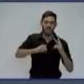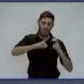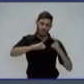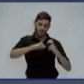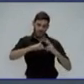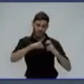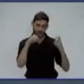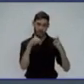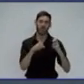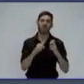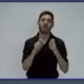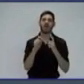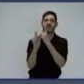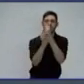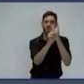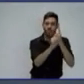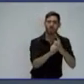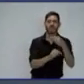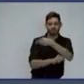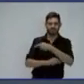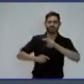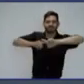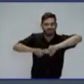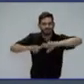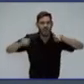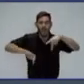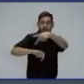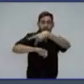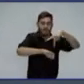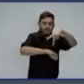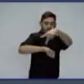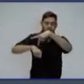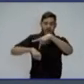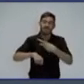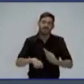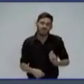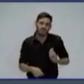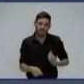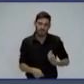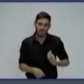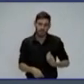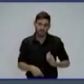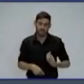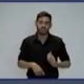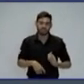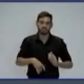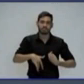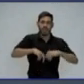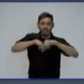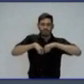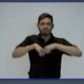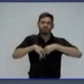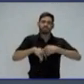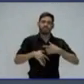identificam essa distopia em que muitos países estão vivendo. E uma das manifestações